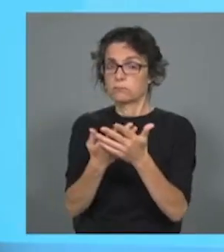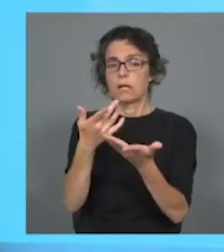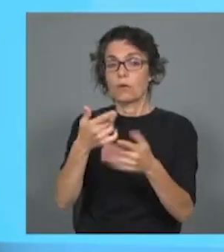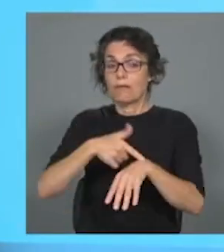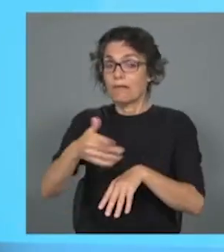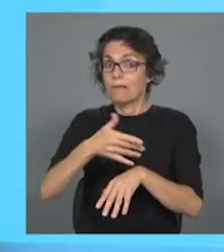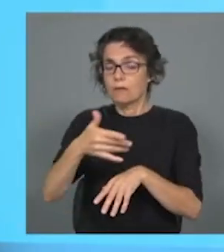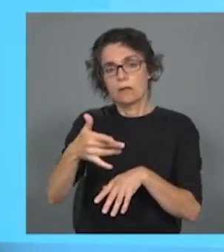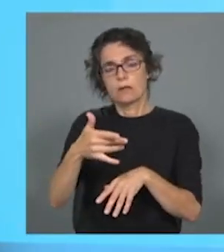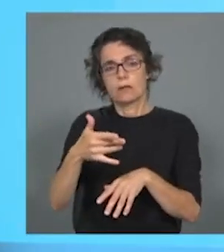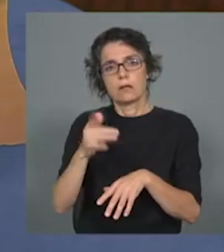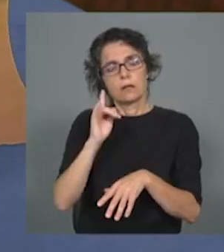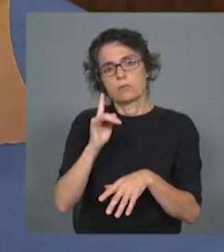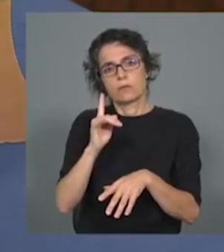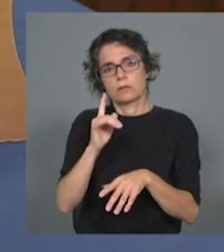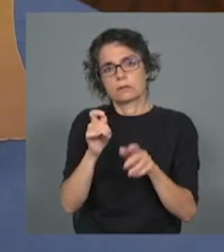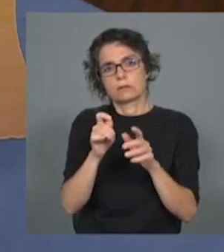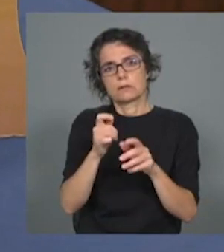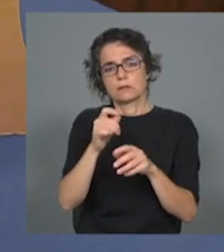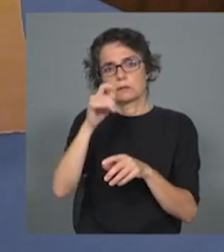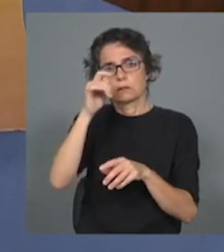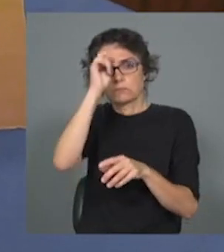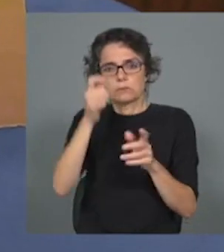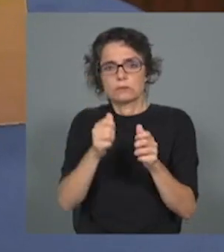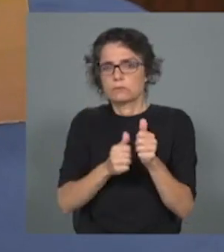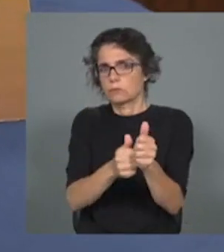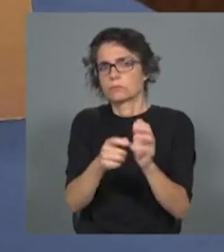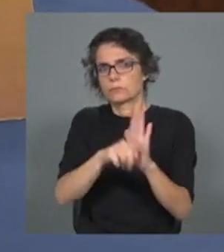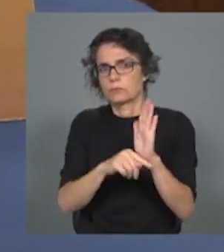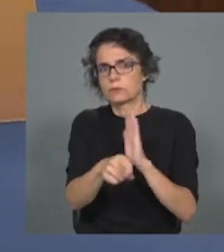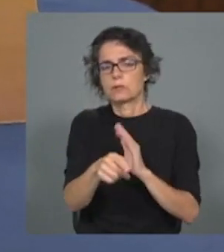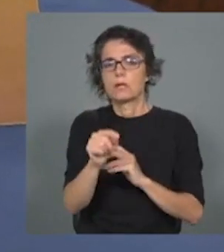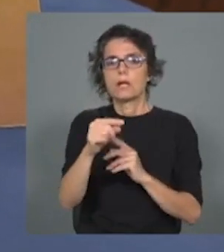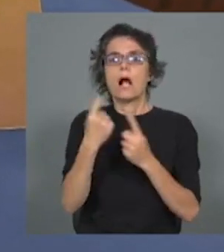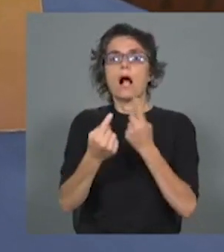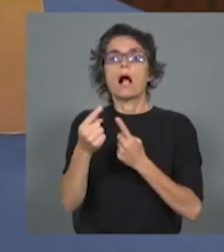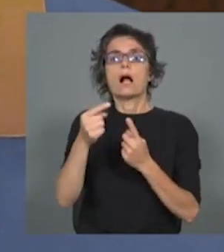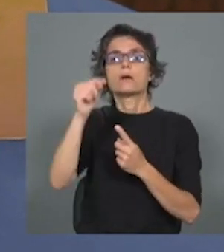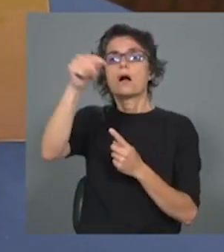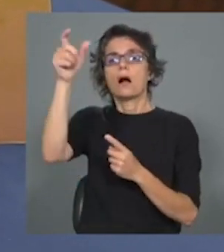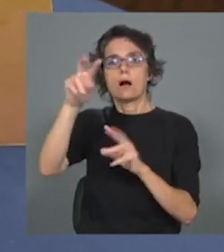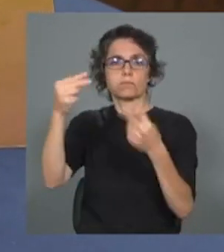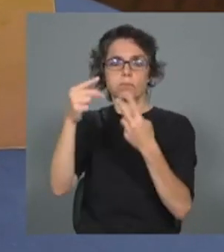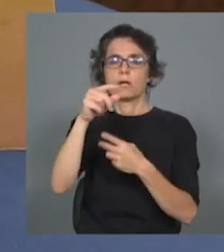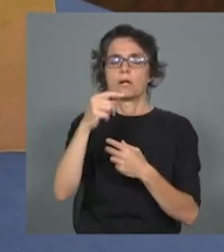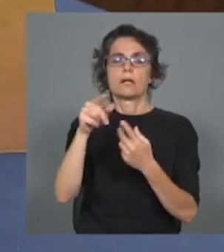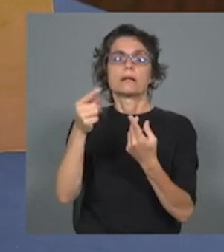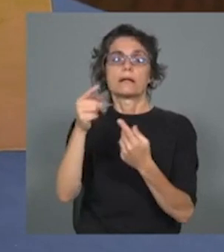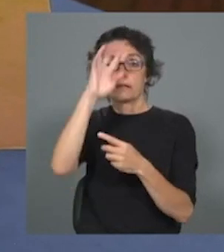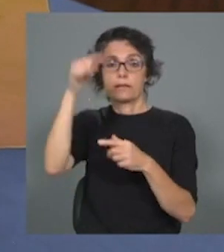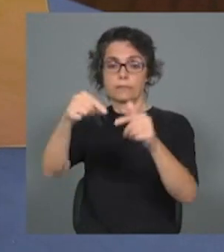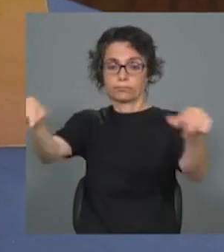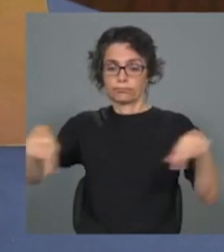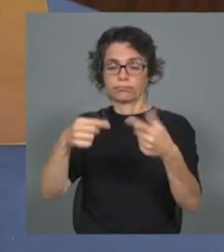se acentue essa necessidade. Eu dou um exemplo que eu penso que muitos telespectadores vivem na pele, alguns, que tem a ver com a limpeza dos 50